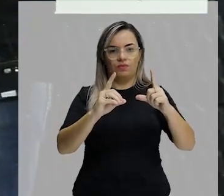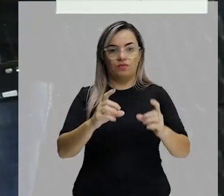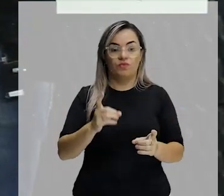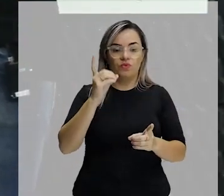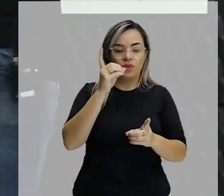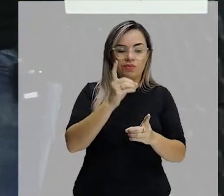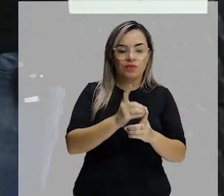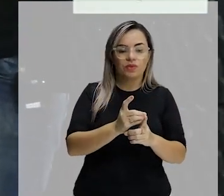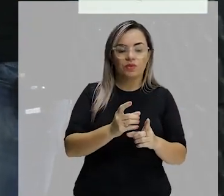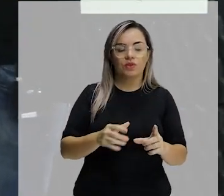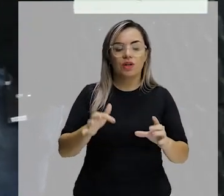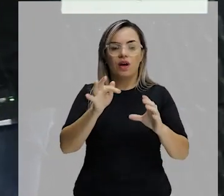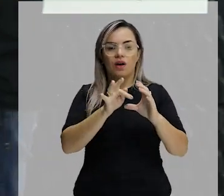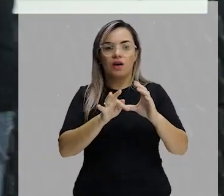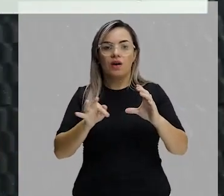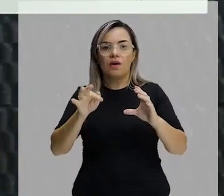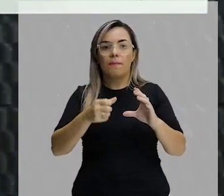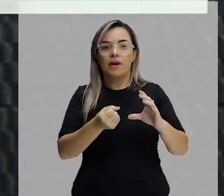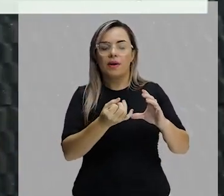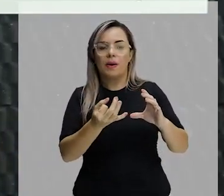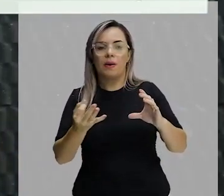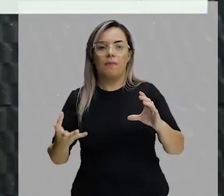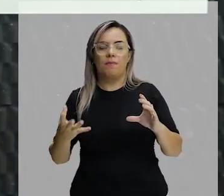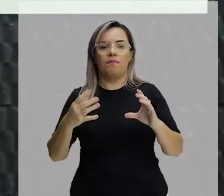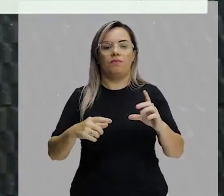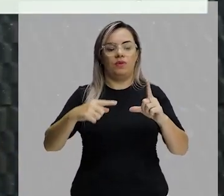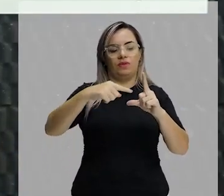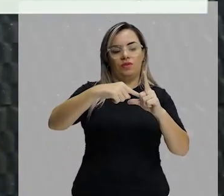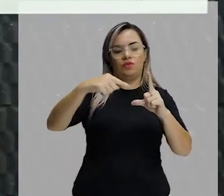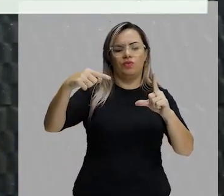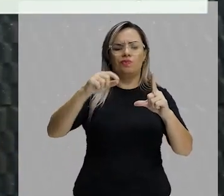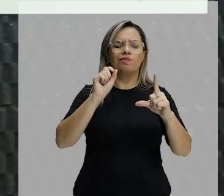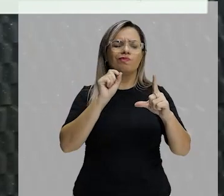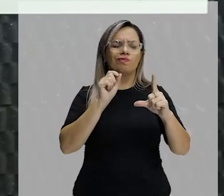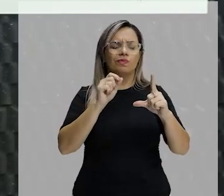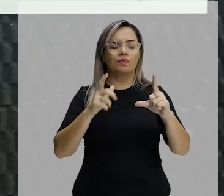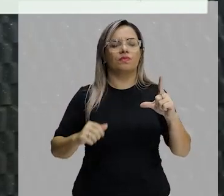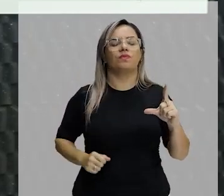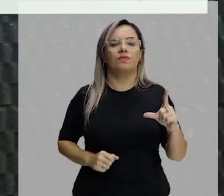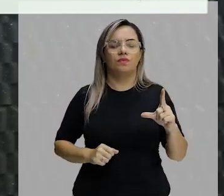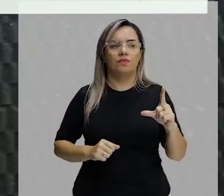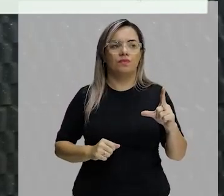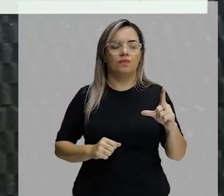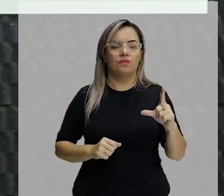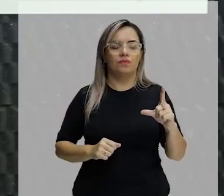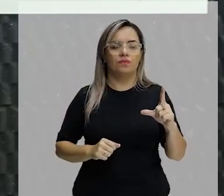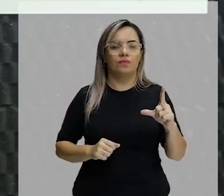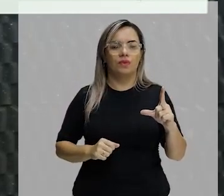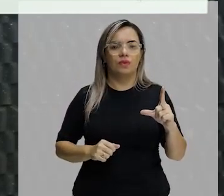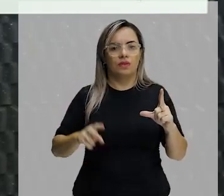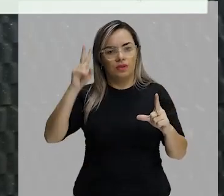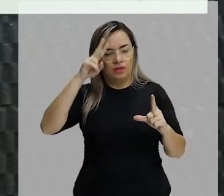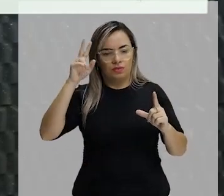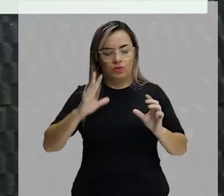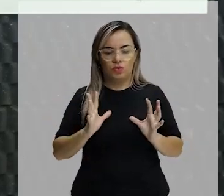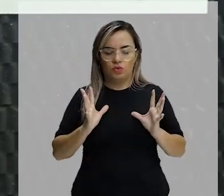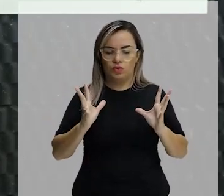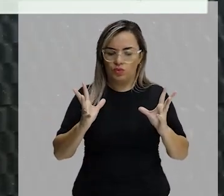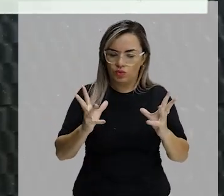para calcular essa diagonal. Lembrando que todo o cubo tem o mesmo valor de